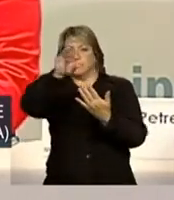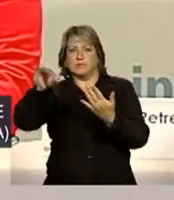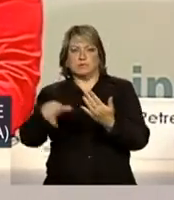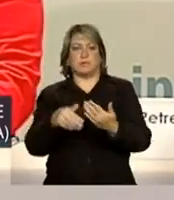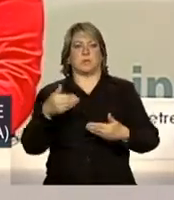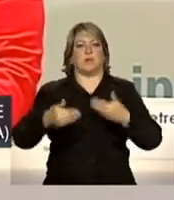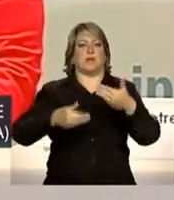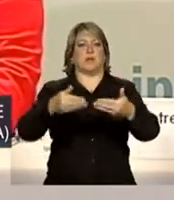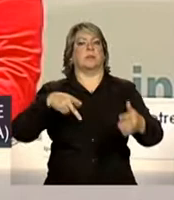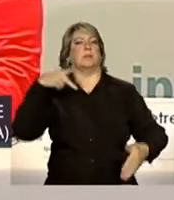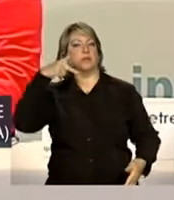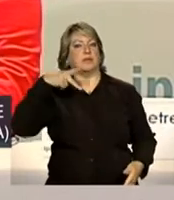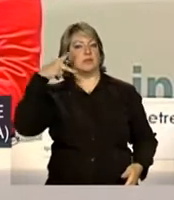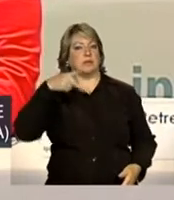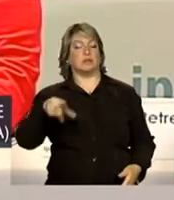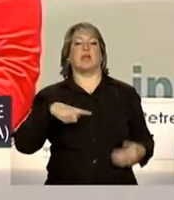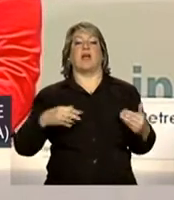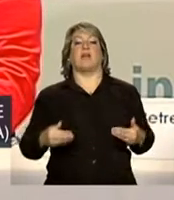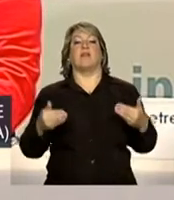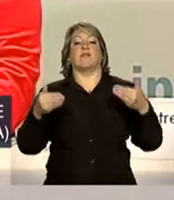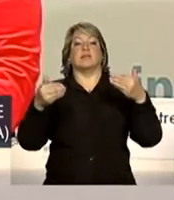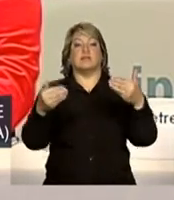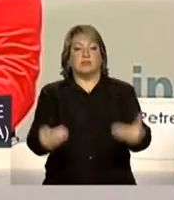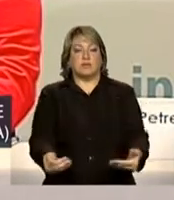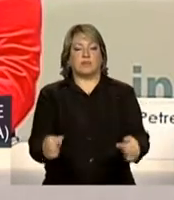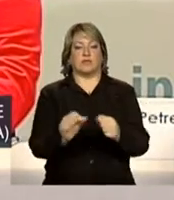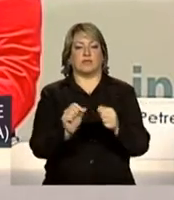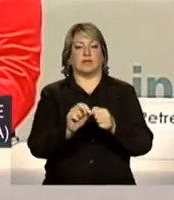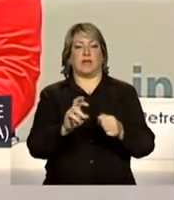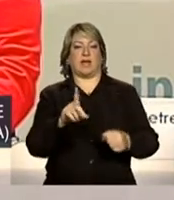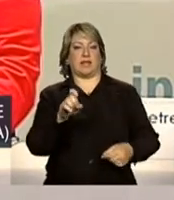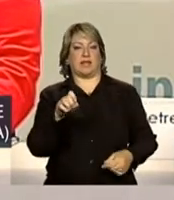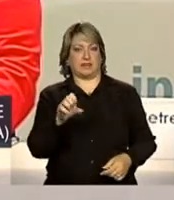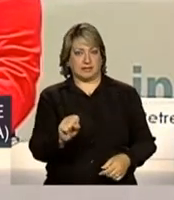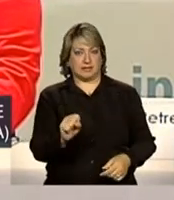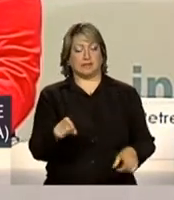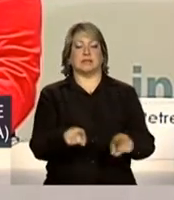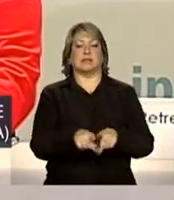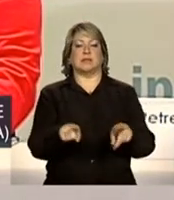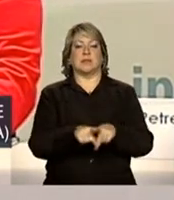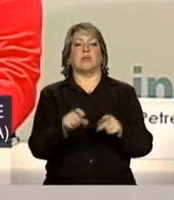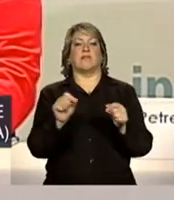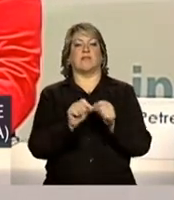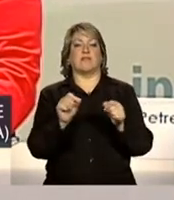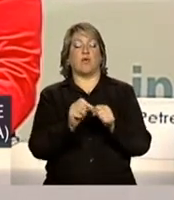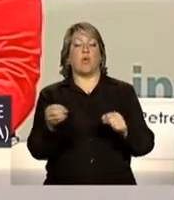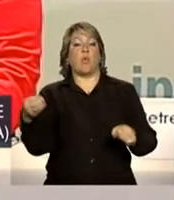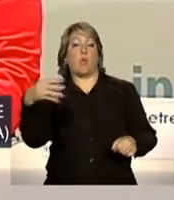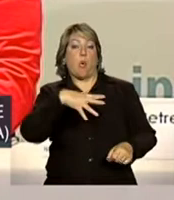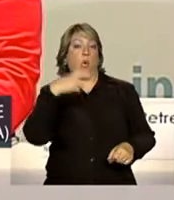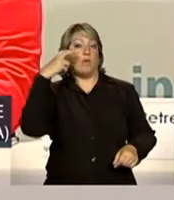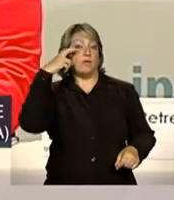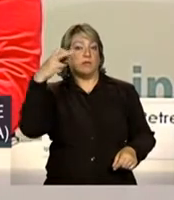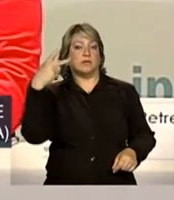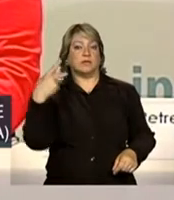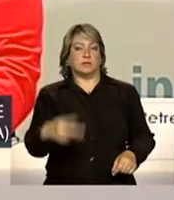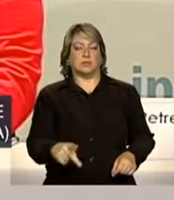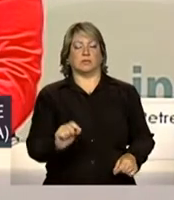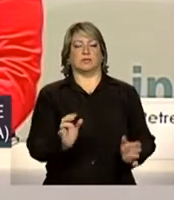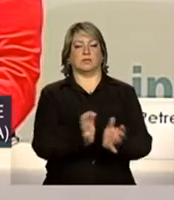processo político, avançou na construção de redes, incorporou novos saberes à sua cama de